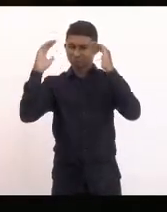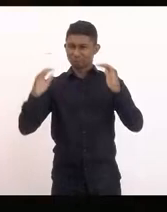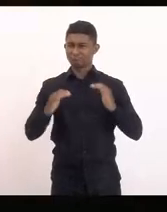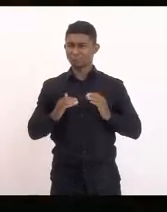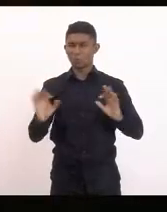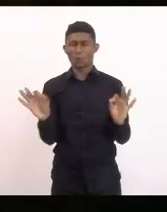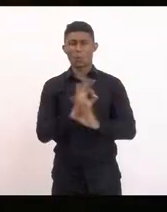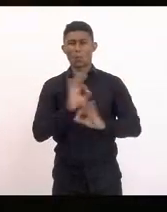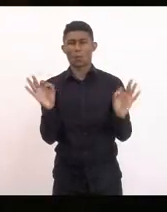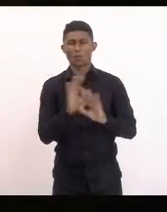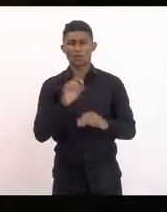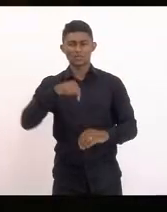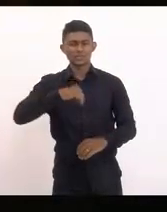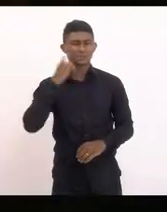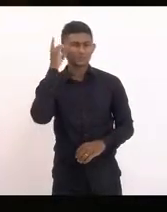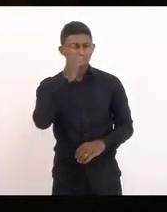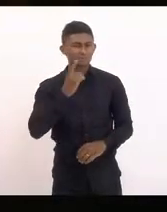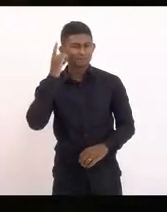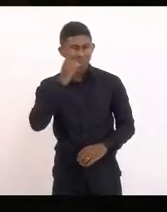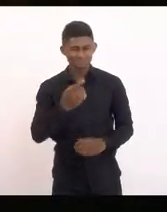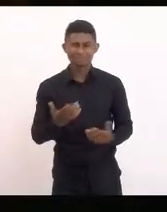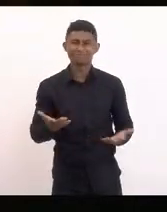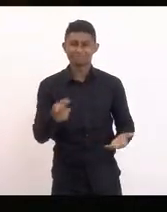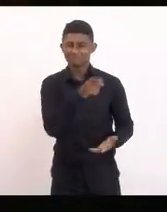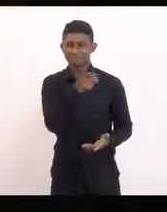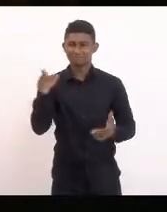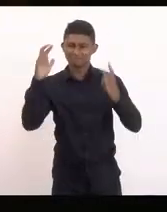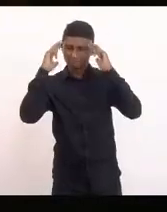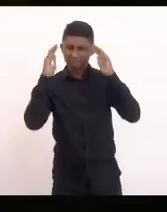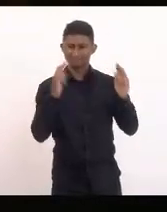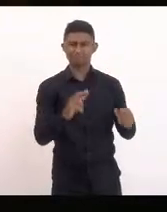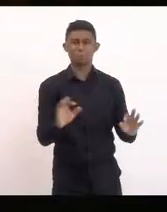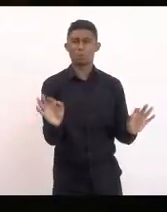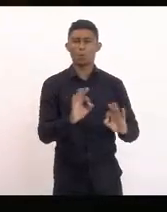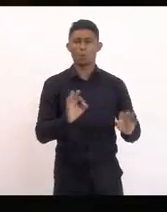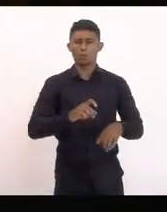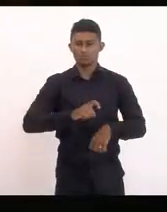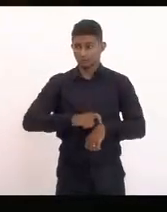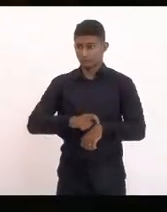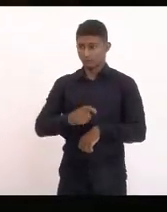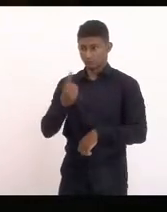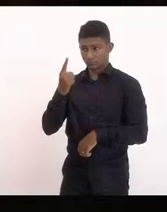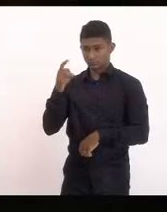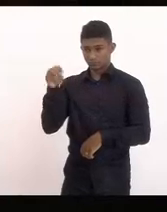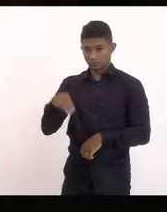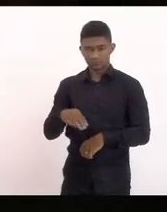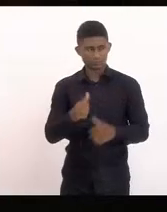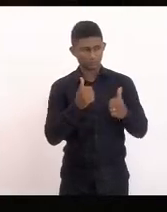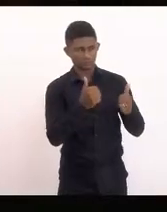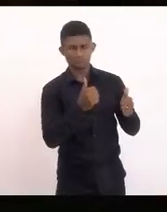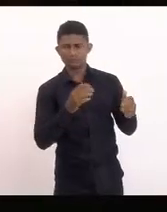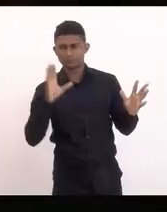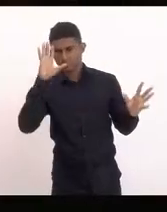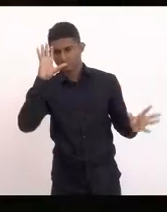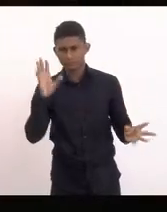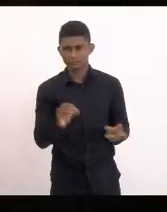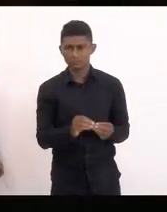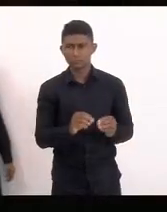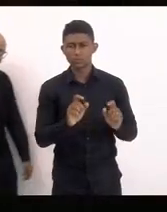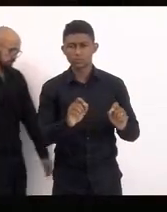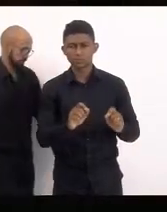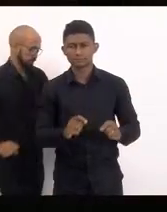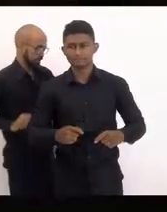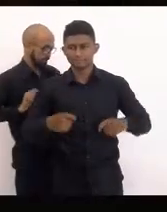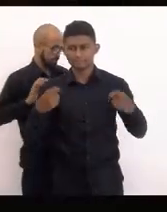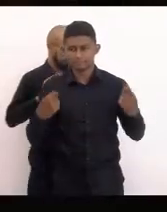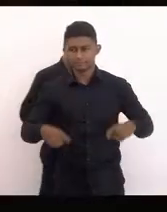ao trabalho dos deputados e das deputadas aqui dentro. Um minuto, deputado. Então, senhor presidente, para concluir, é